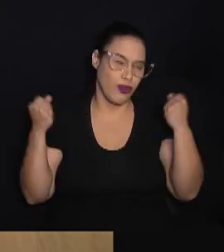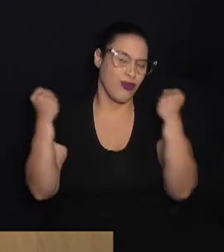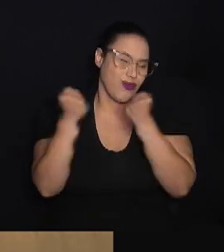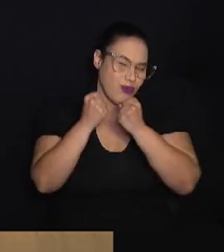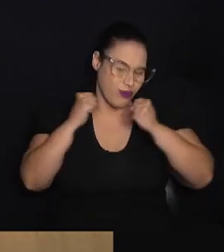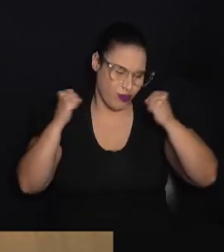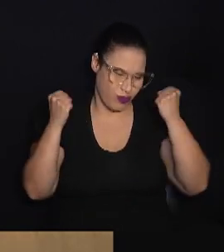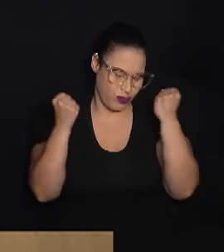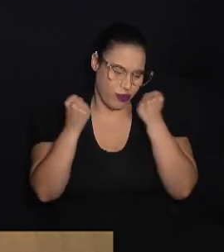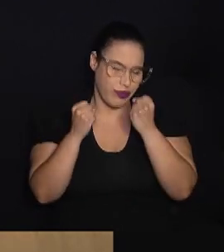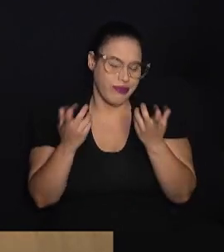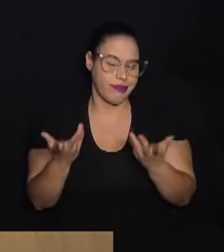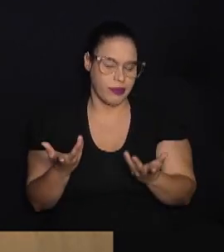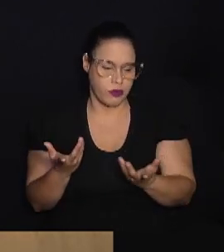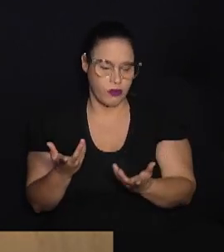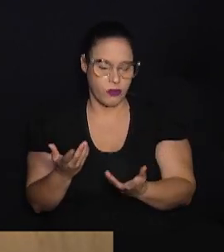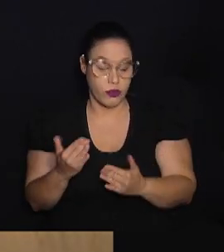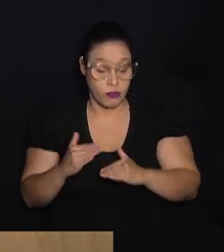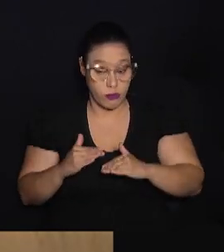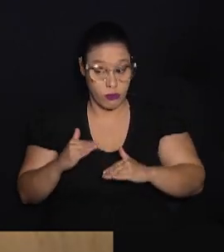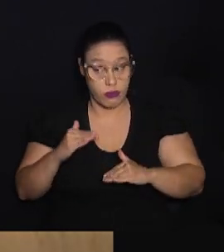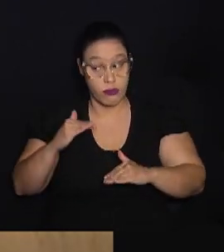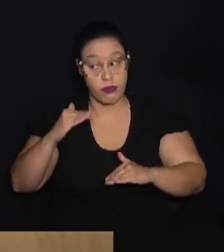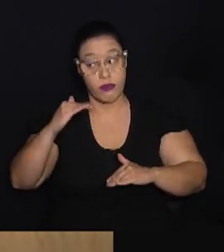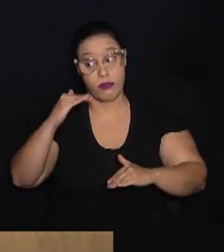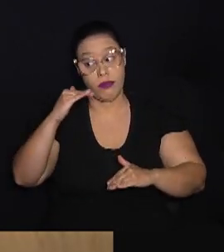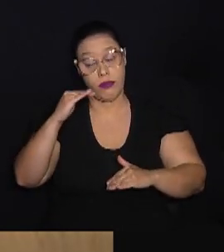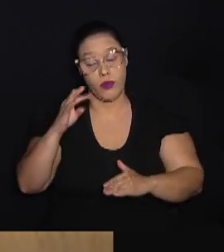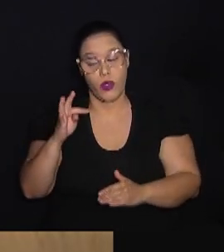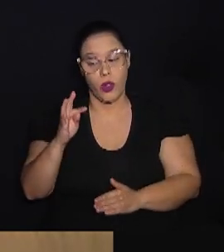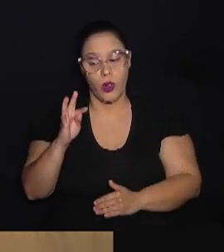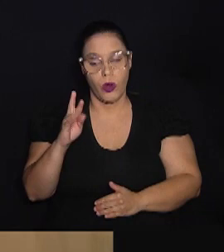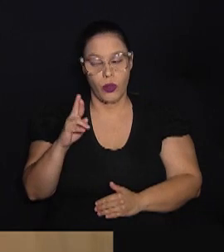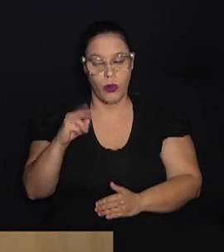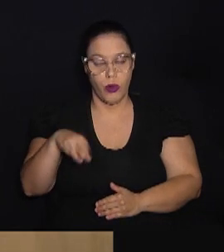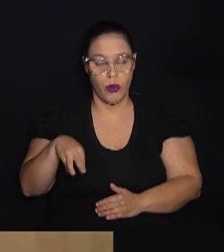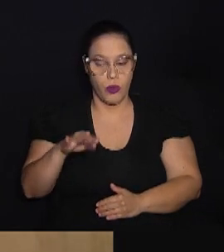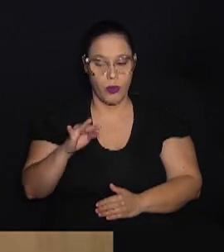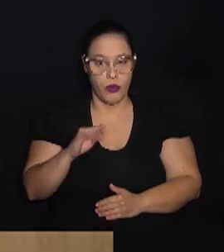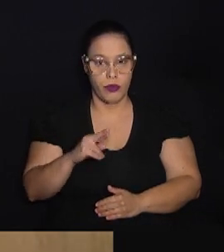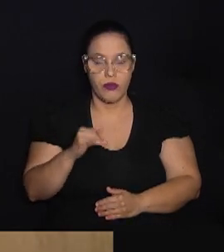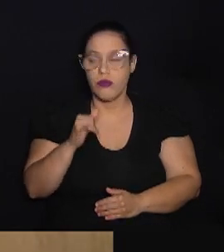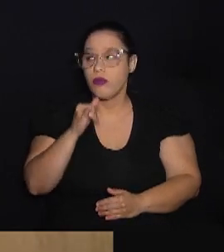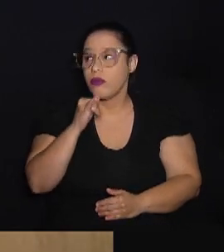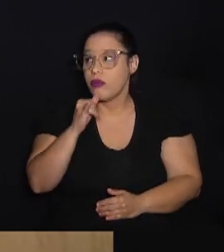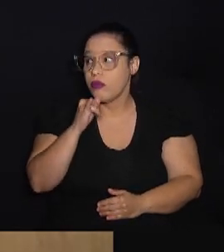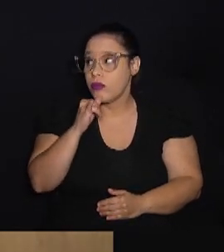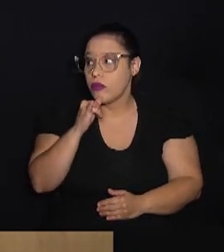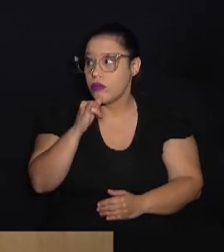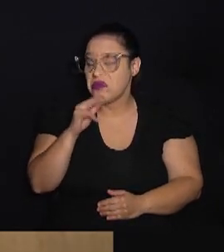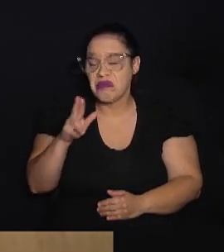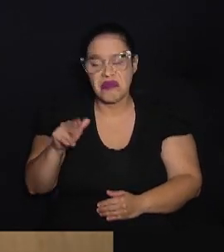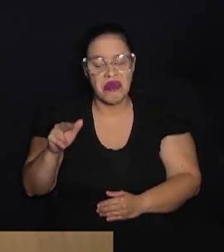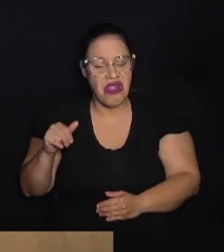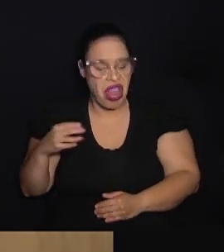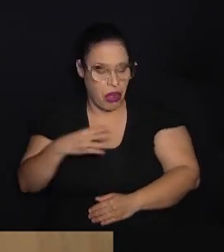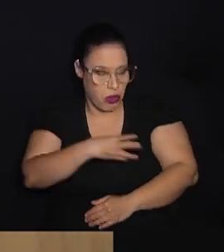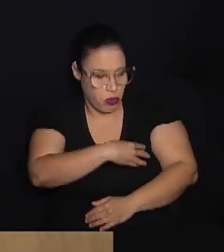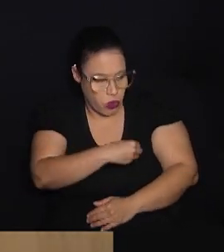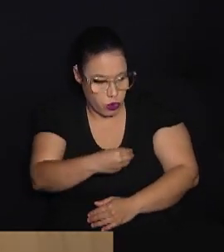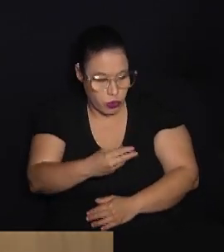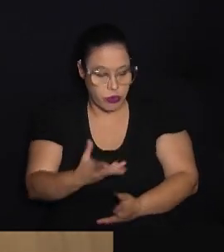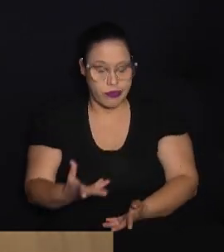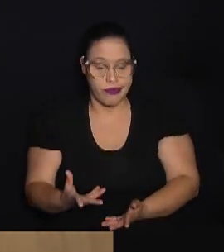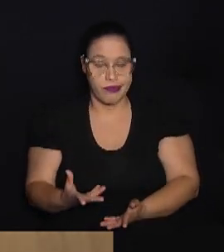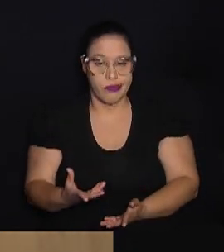que pode levar a maior incidência de tumor. Pacientes, por exemplo, que nunca tiveram filho, é